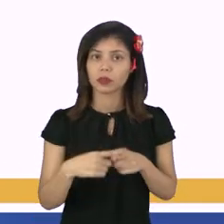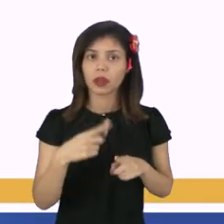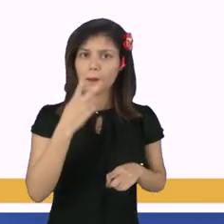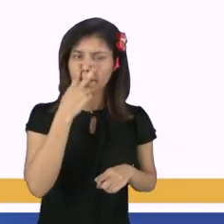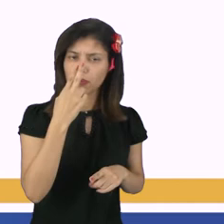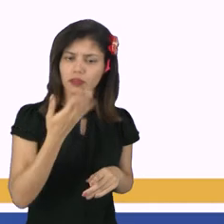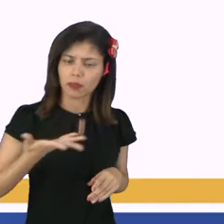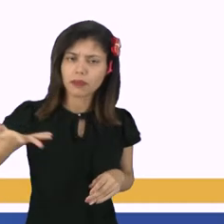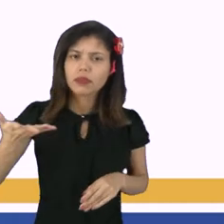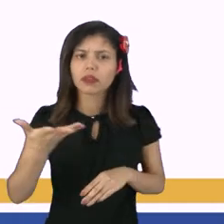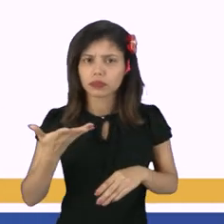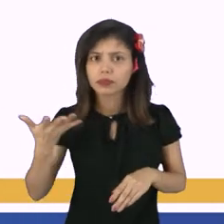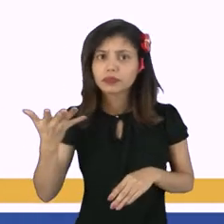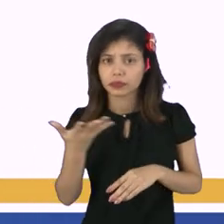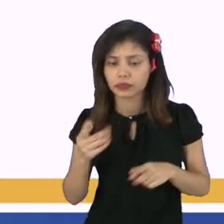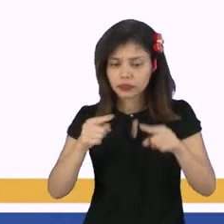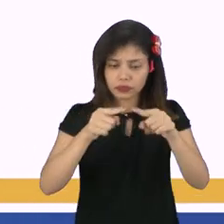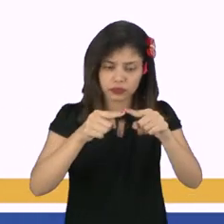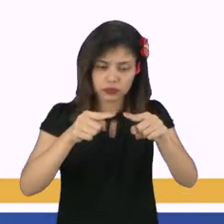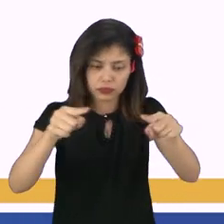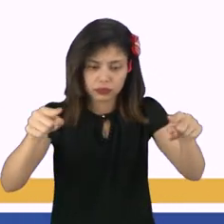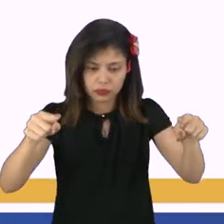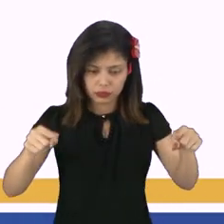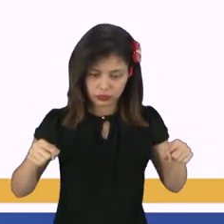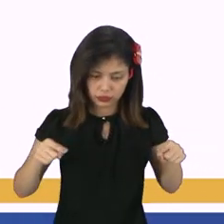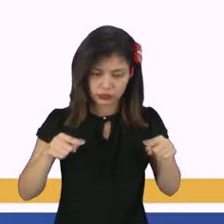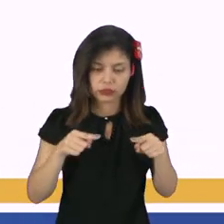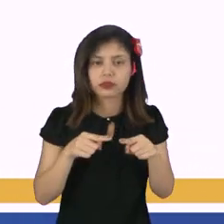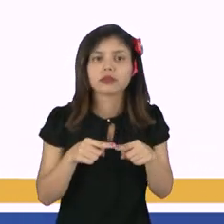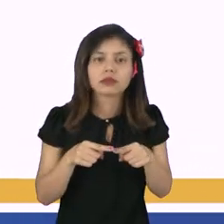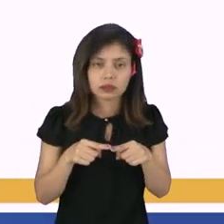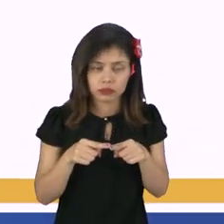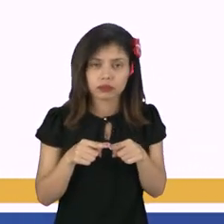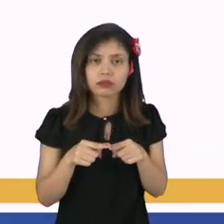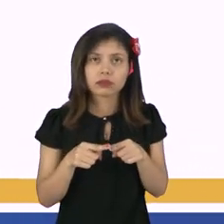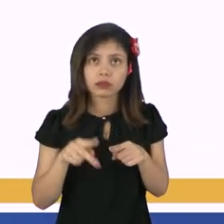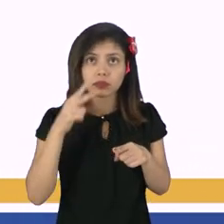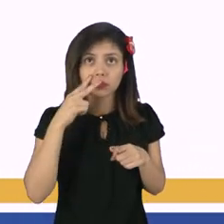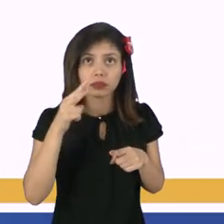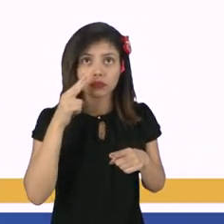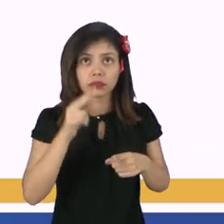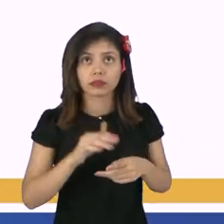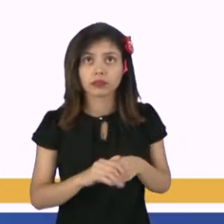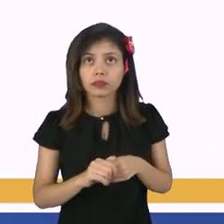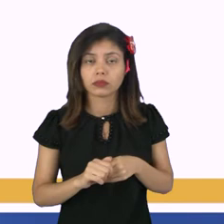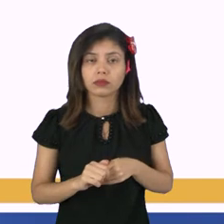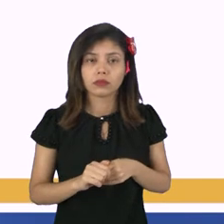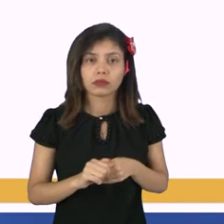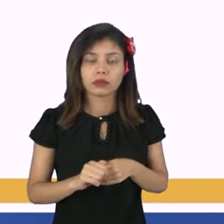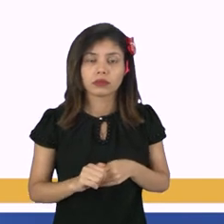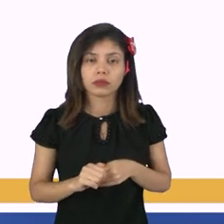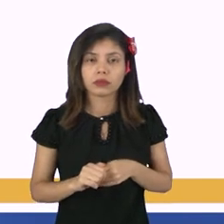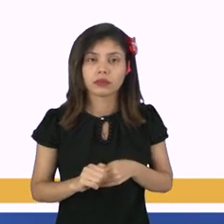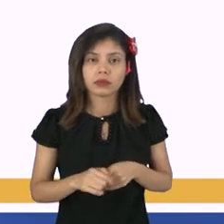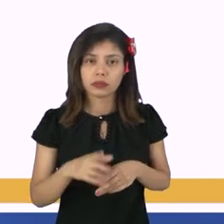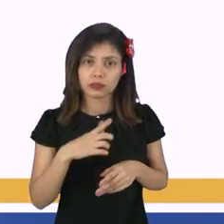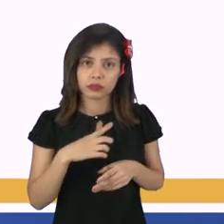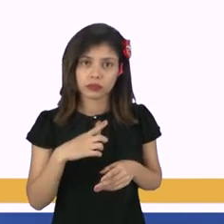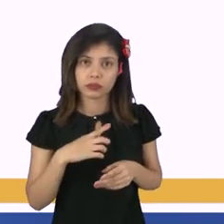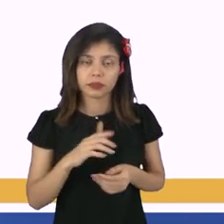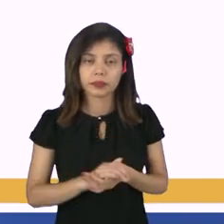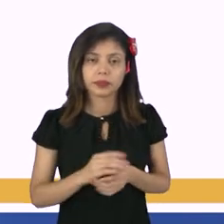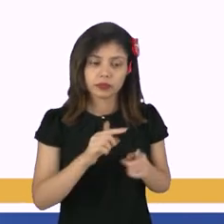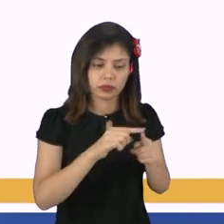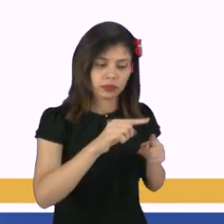você repare que a base a base é um polígono né você repara que você vê ali os lados da base sendo